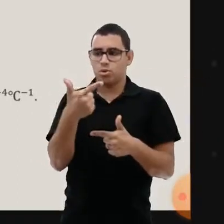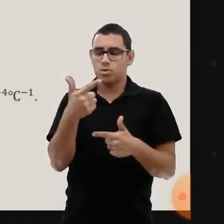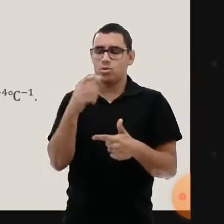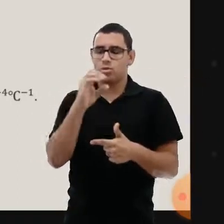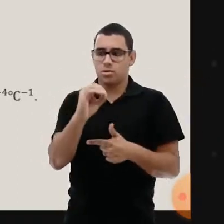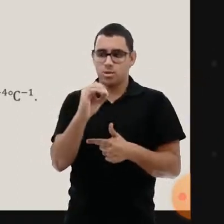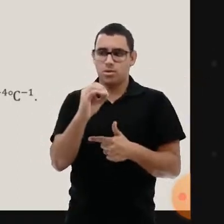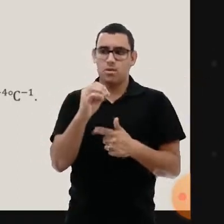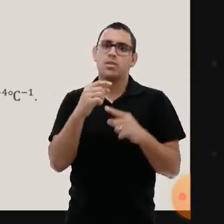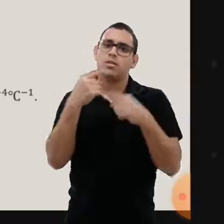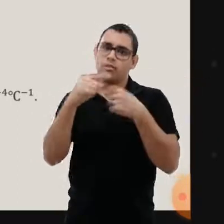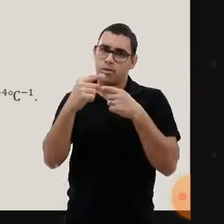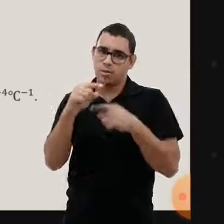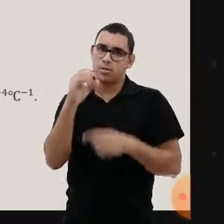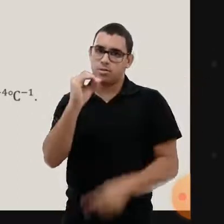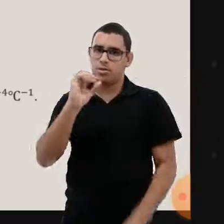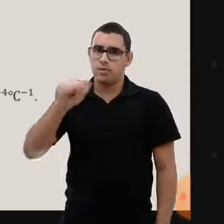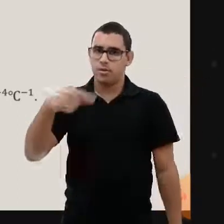a